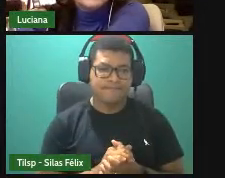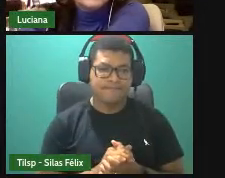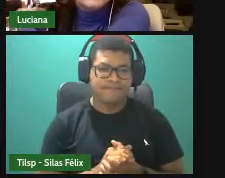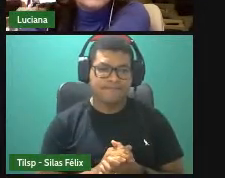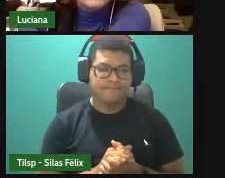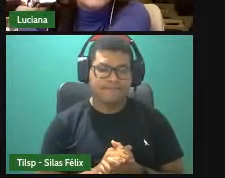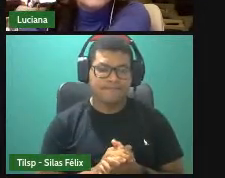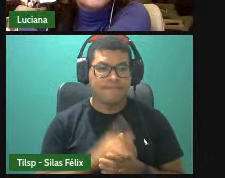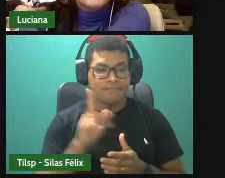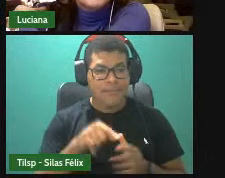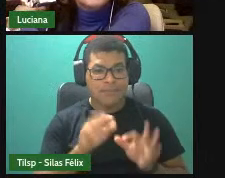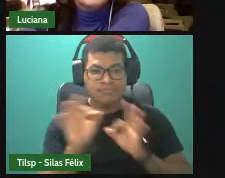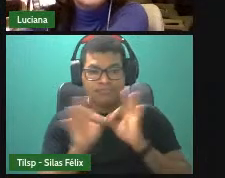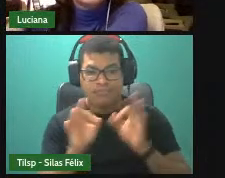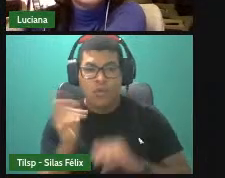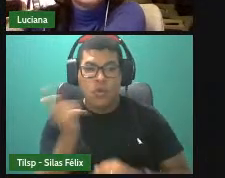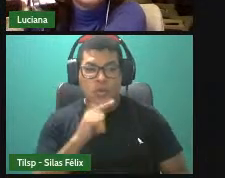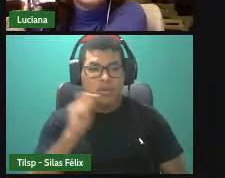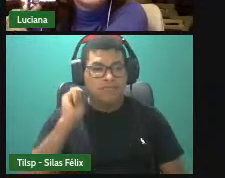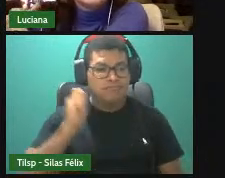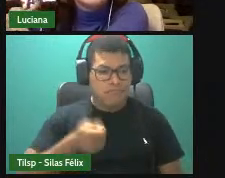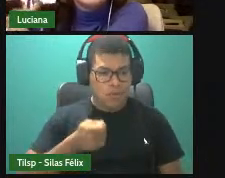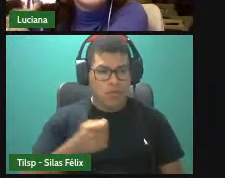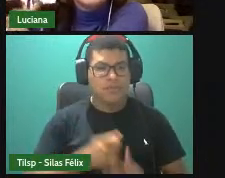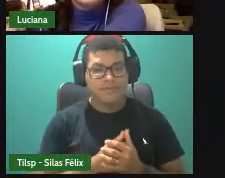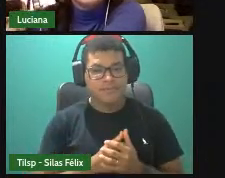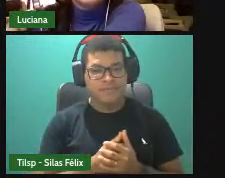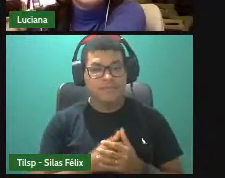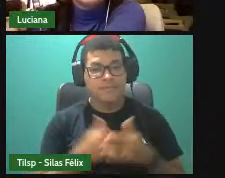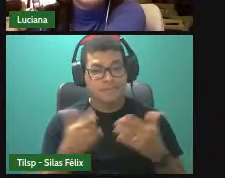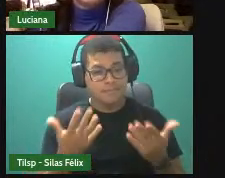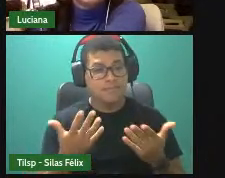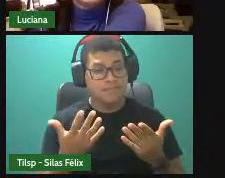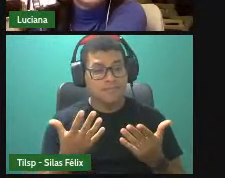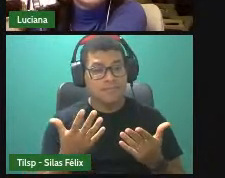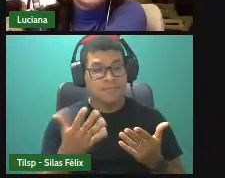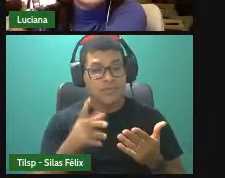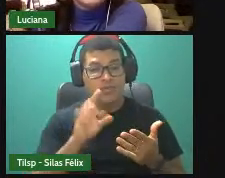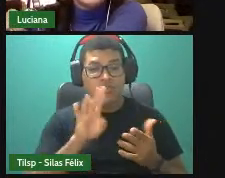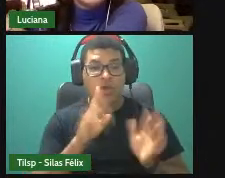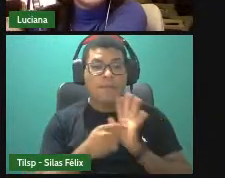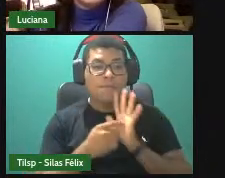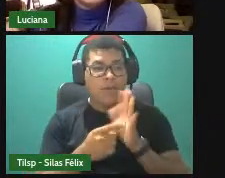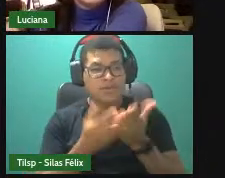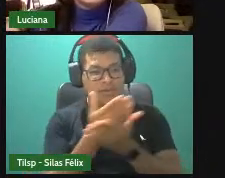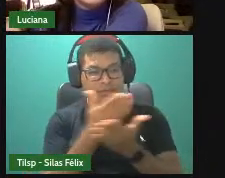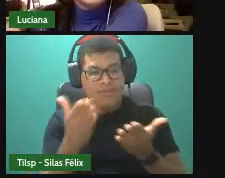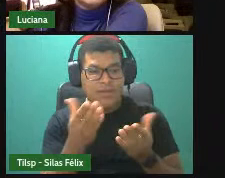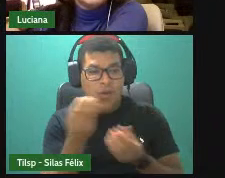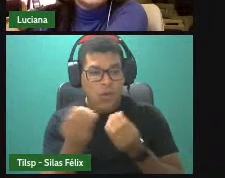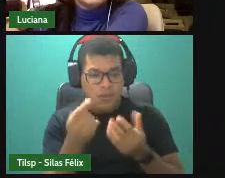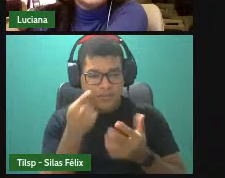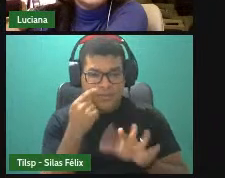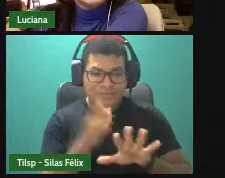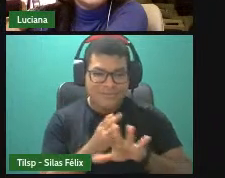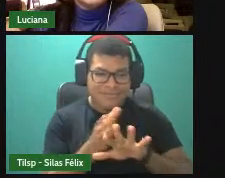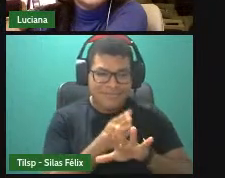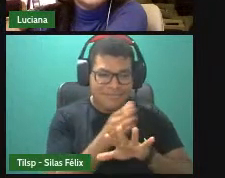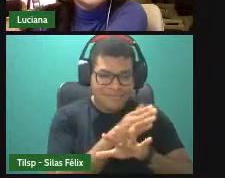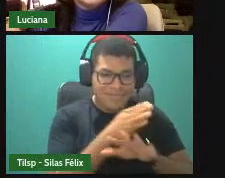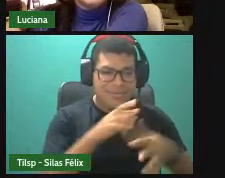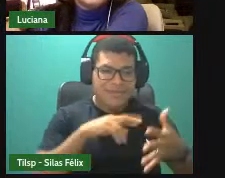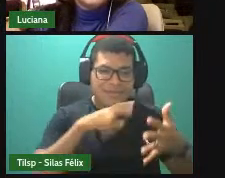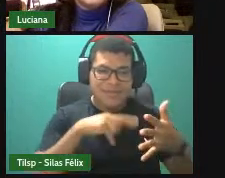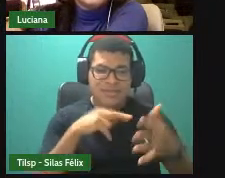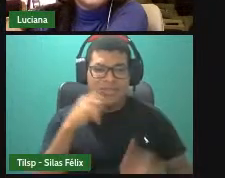Toda essa história aí para bater o martelo. Tá? Então, só para mostrar para vocês essas várias fases de atuação da perícia